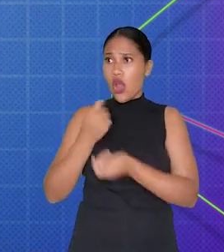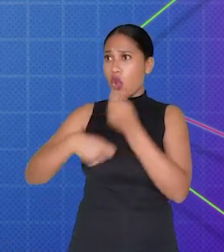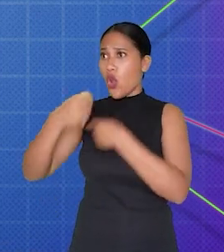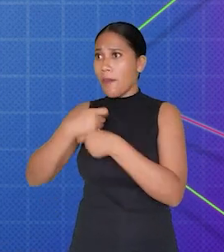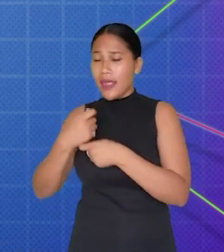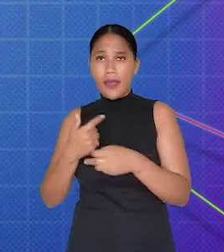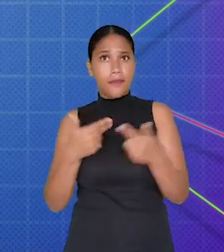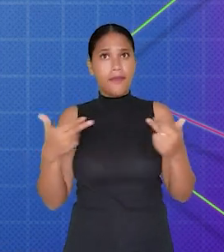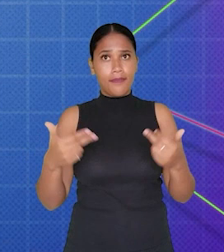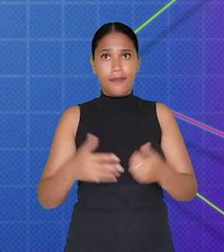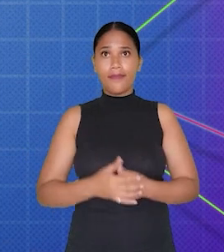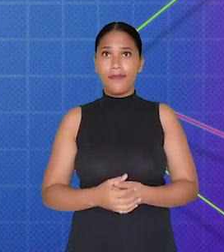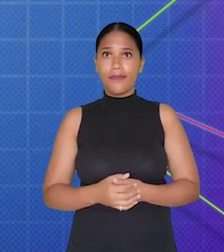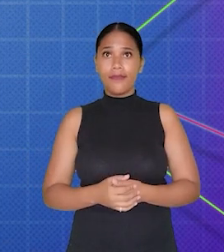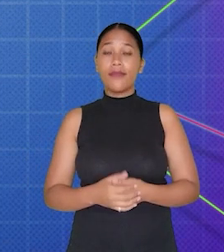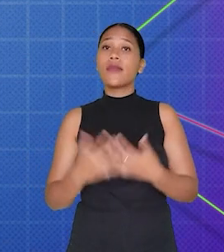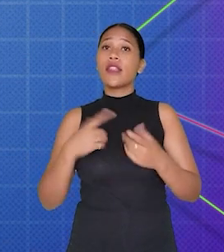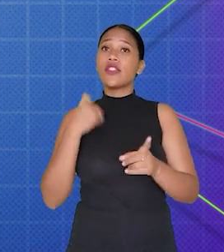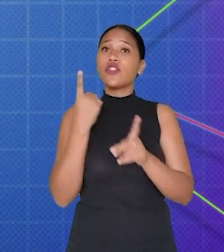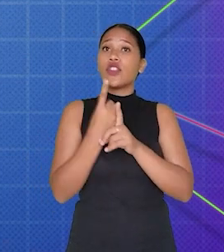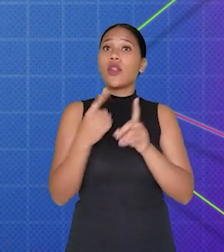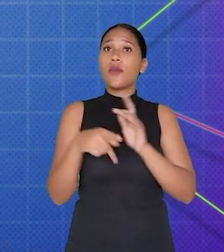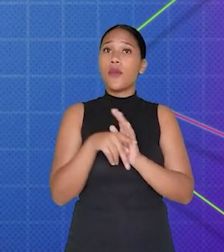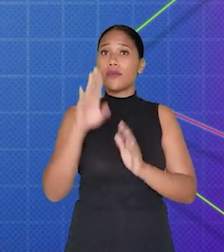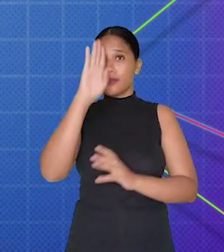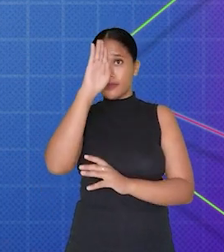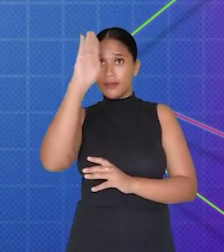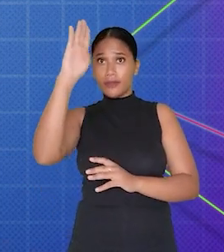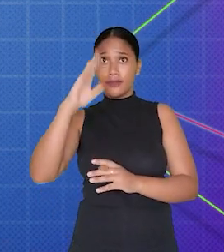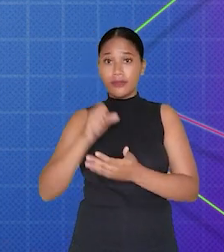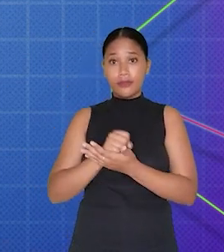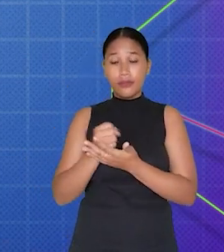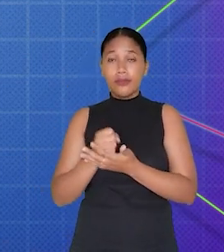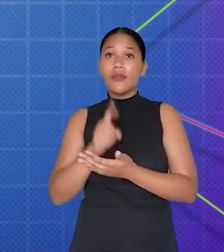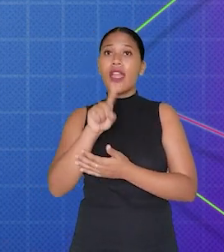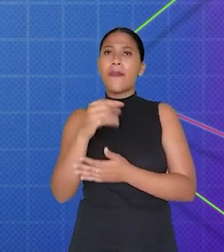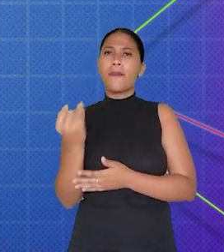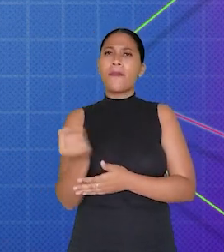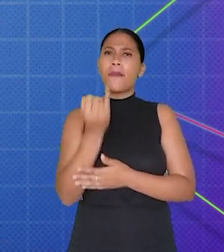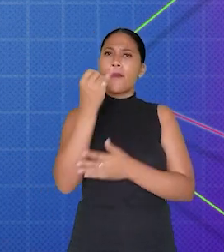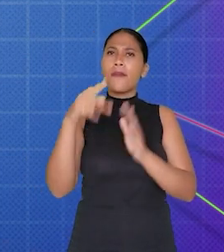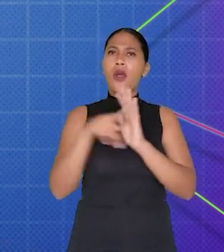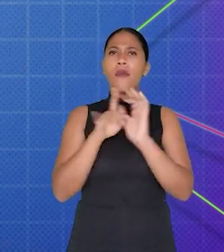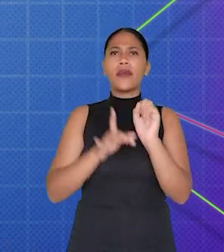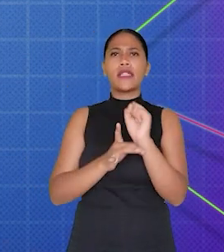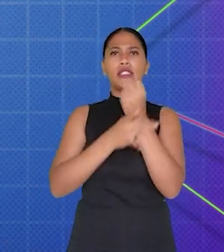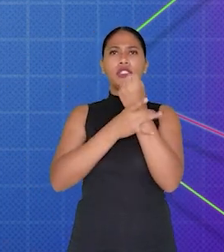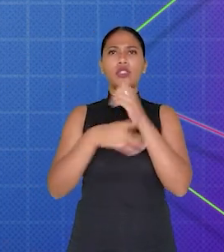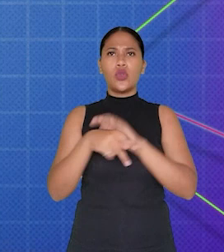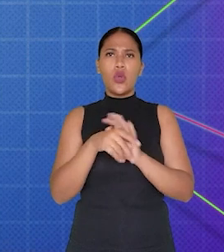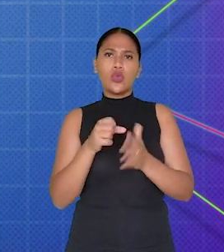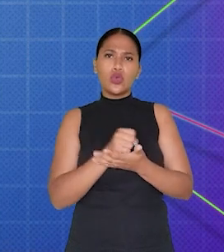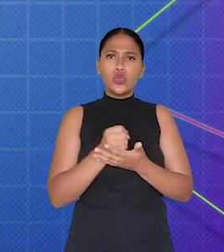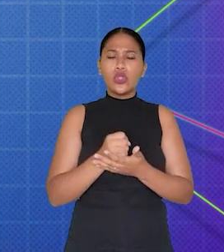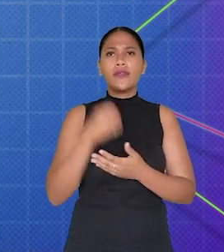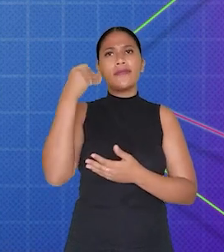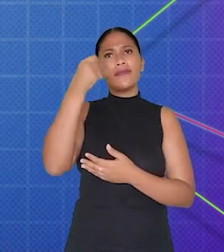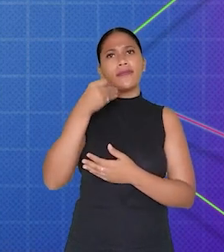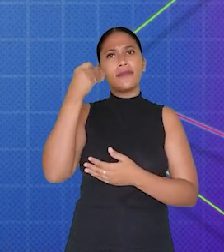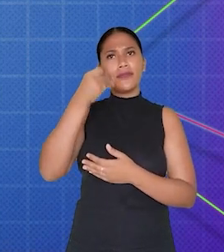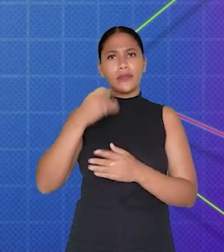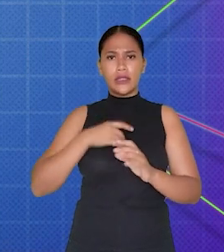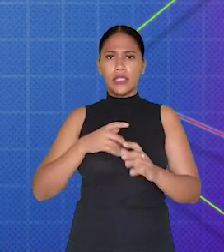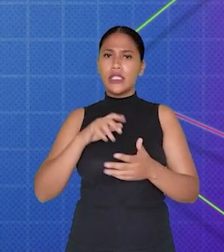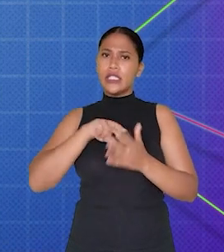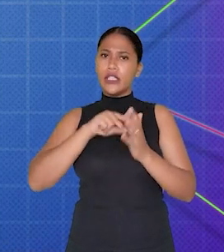o sistema de economia do jogo, entre outros. A identificação dos principais elementos do jogo é fundamental para garantir que o jogo ofereça uma